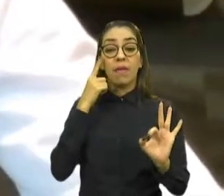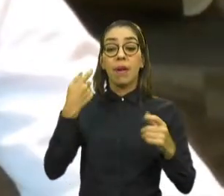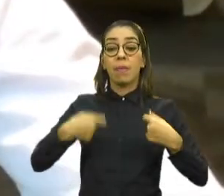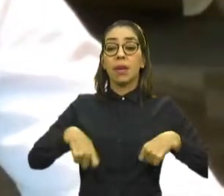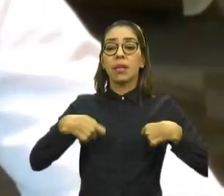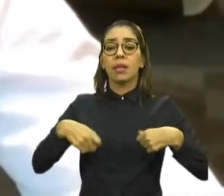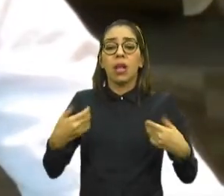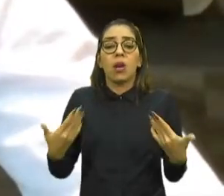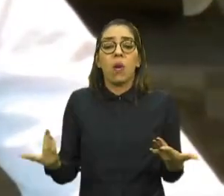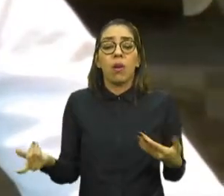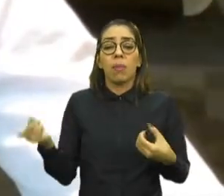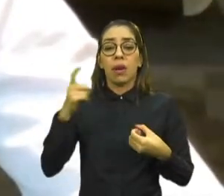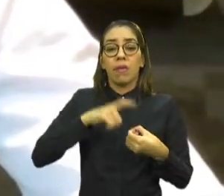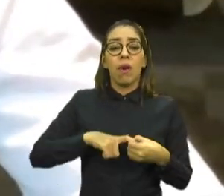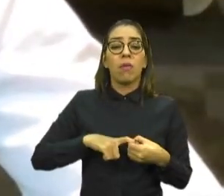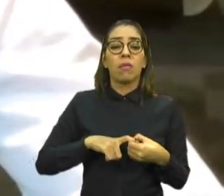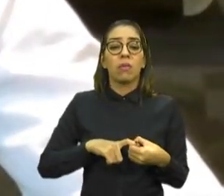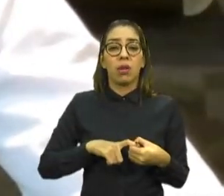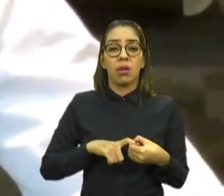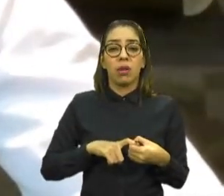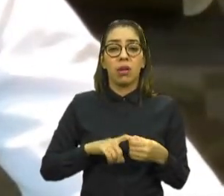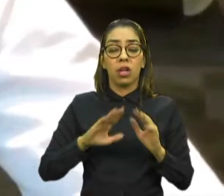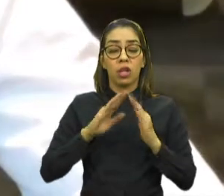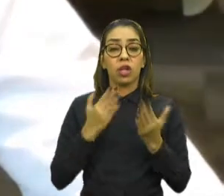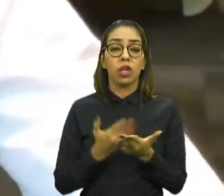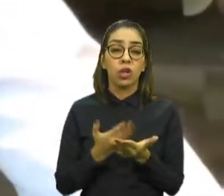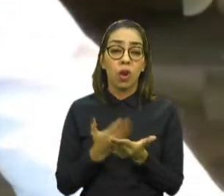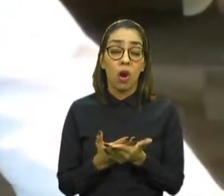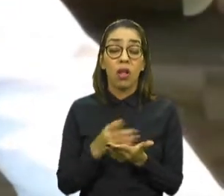Quem acabaria perdendo seria a educação,